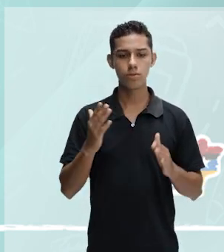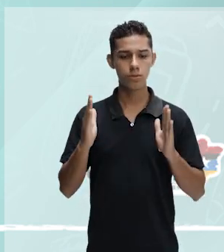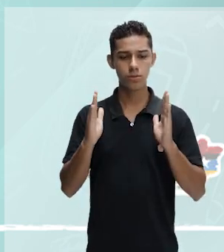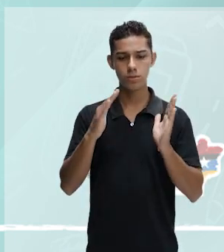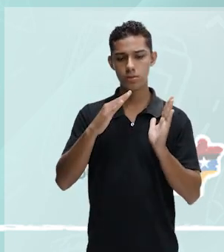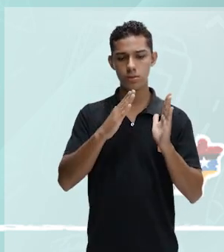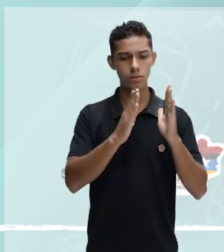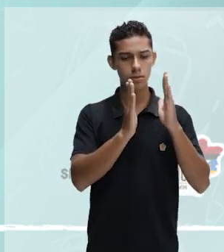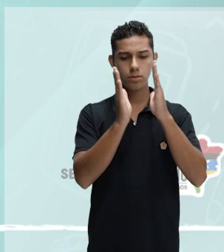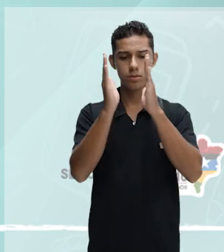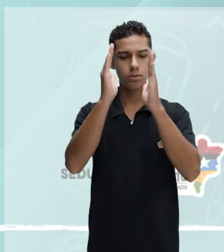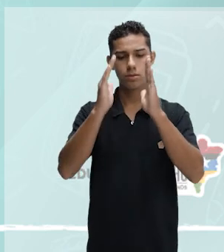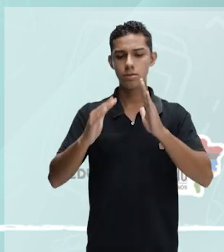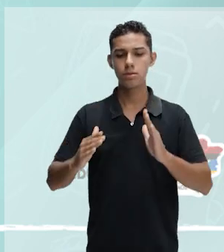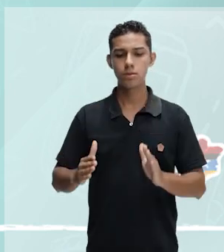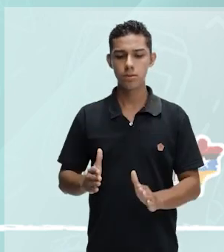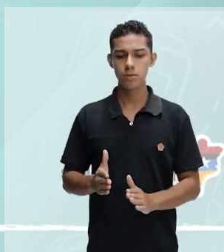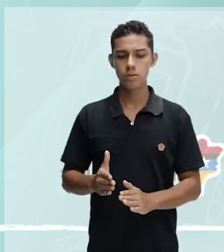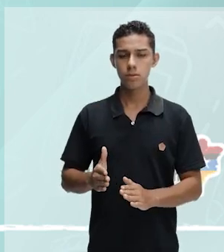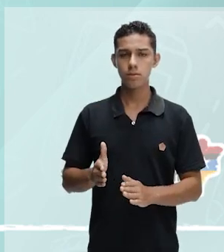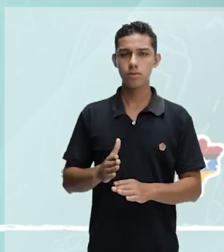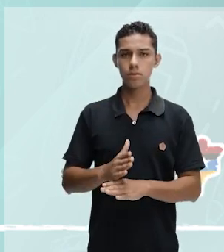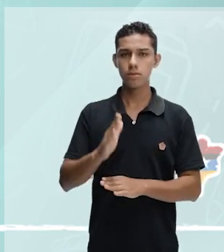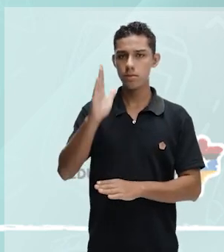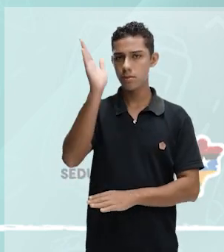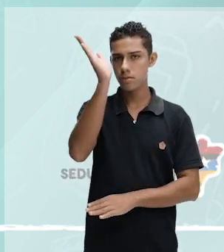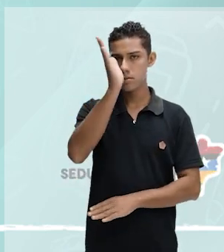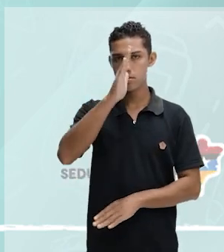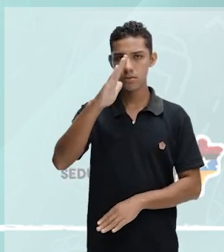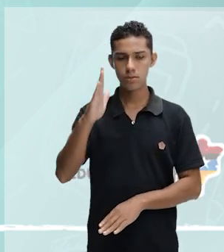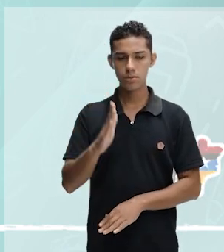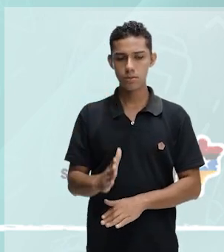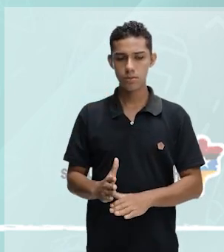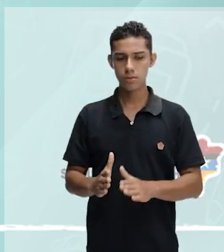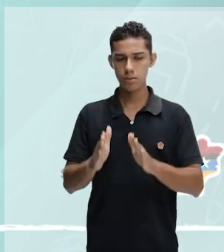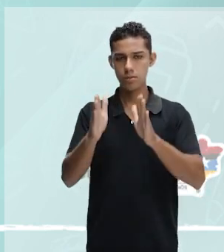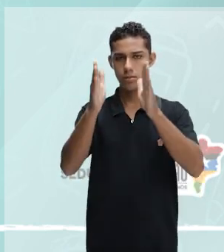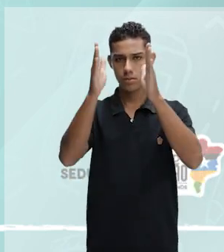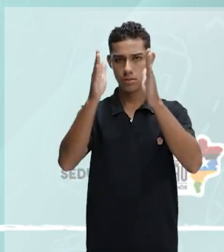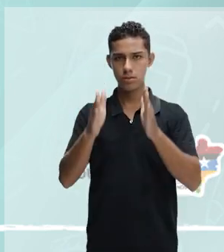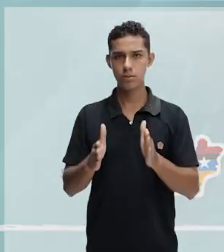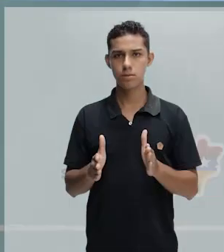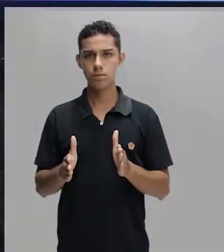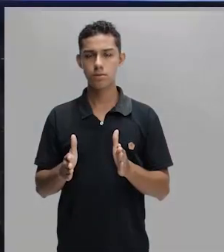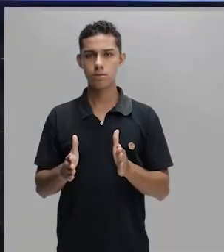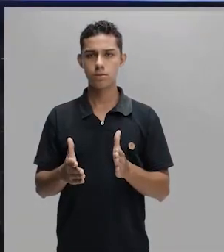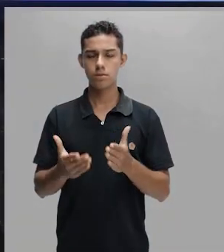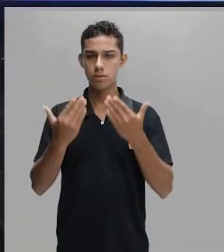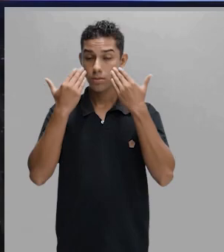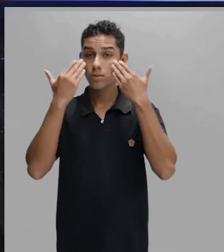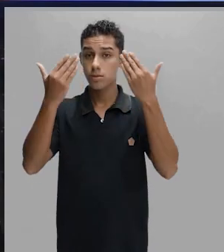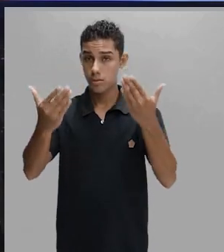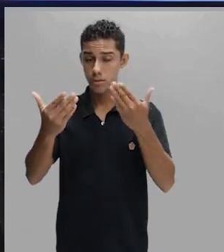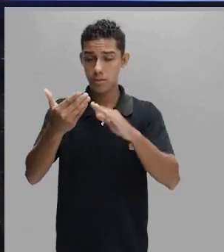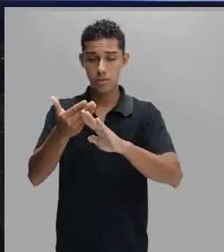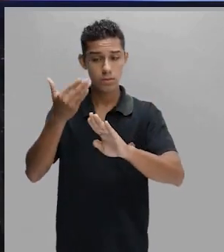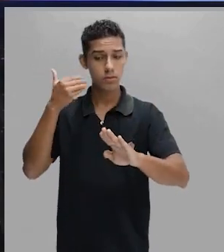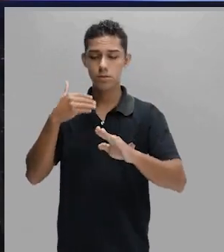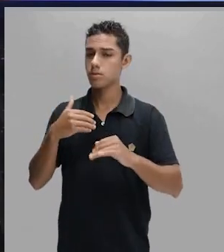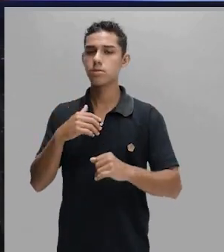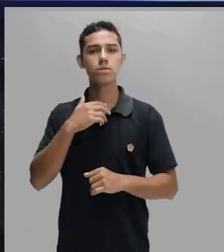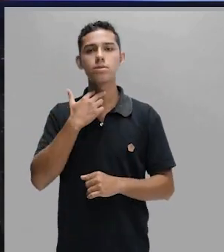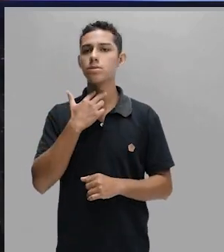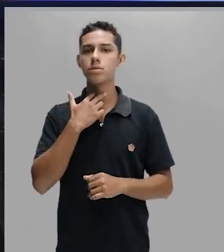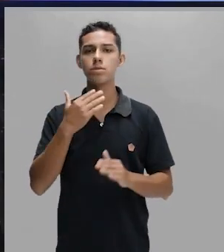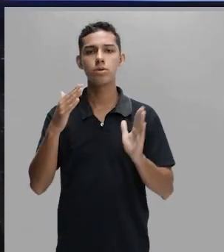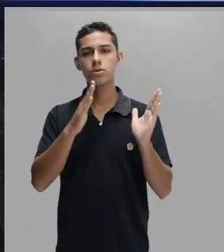laterais. Elas existem as curvaturas, mas quando a gente olha ela de forma lateral, uma visão anterior e posterior, ela não é para ter